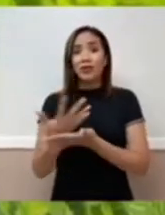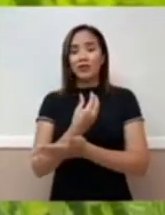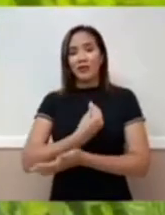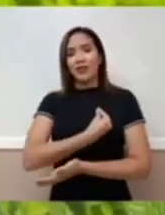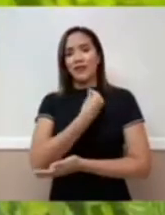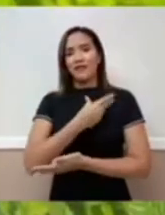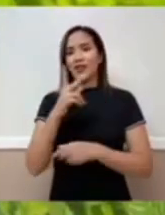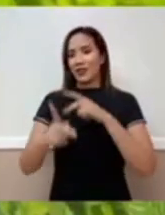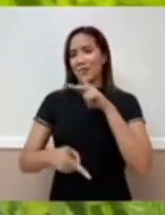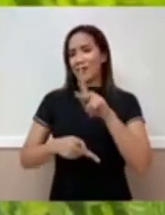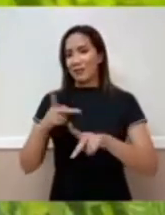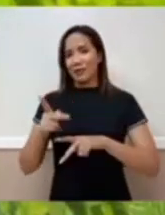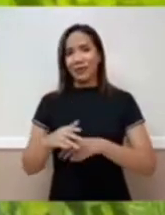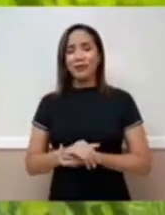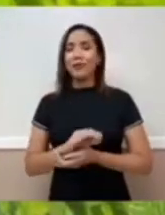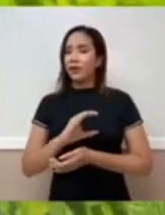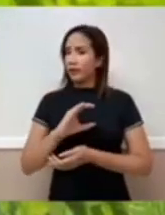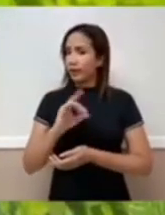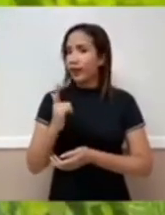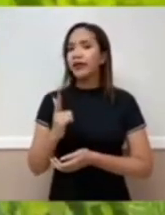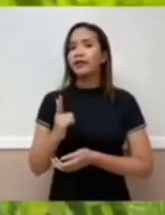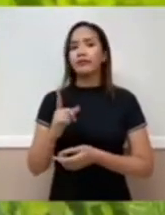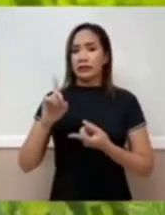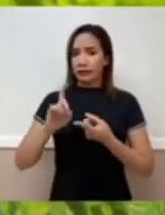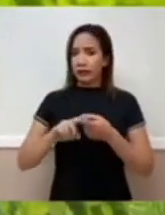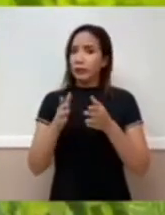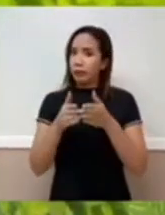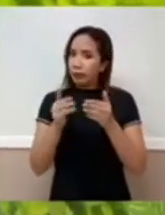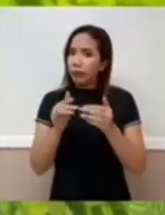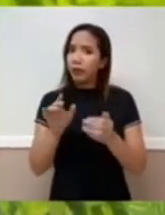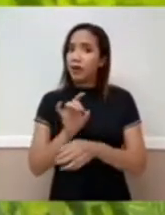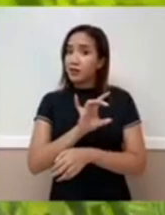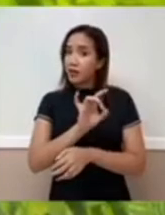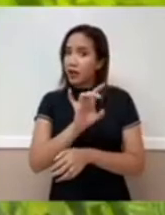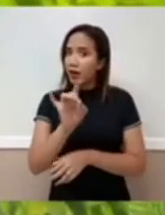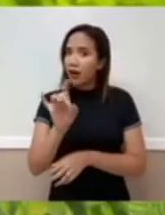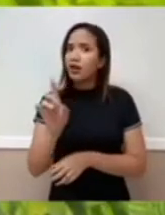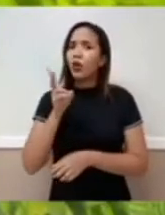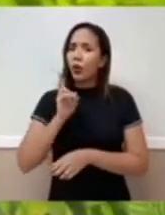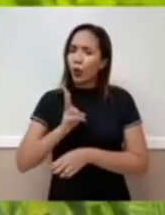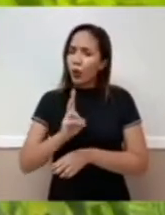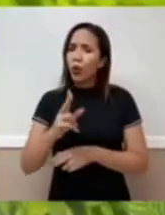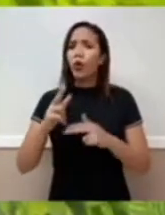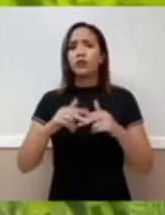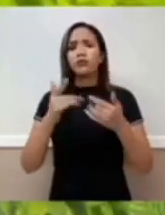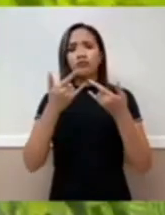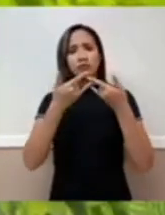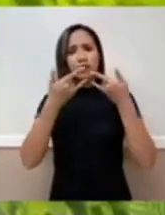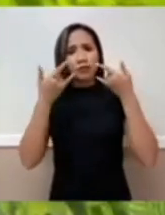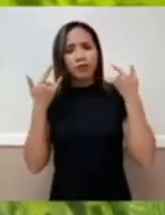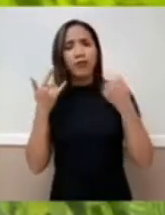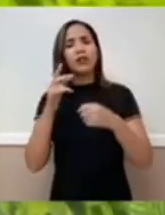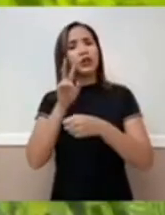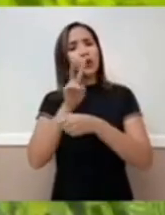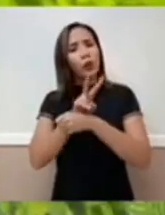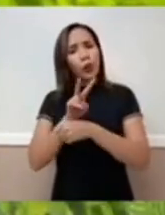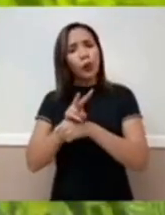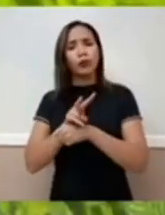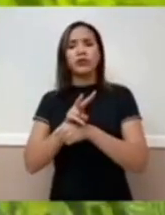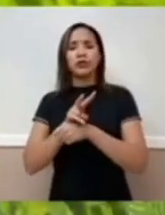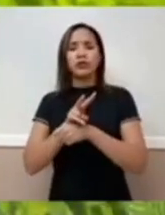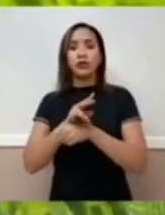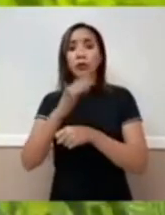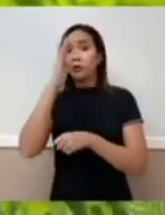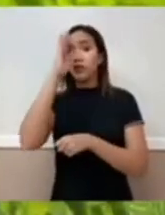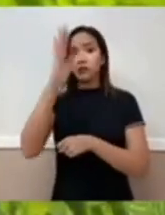para salvar a vida da população agora claro também peço que cada um continue usando máscara continue te